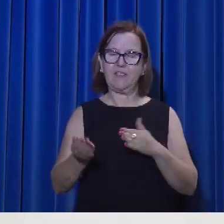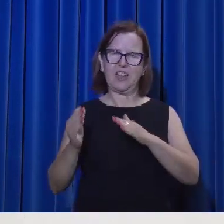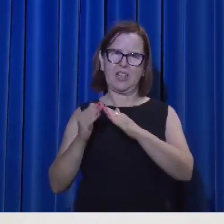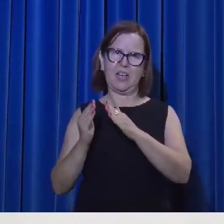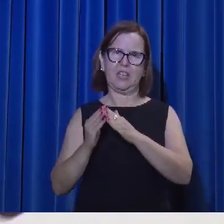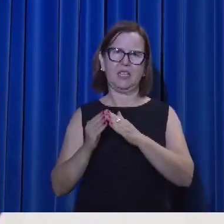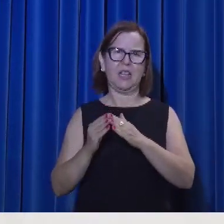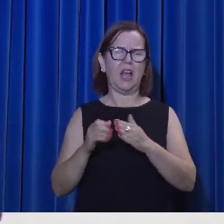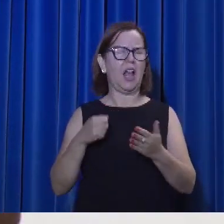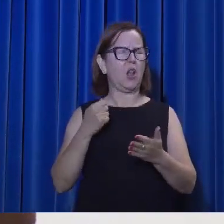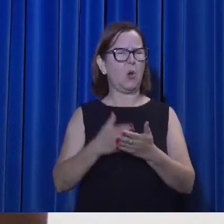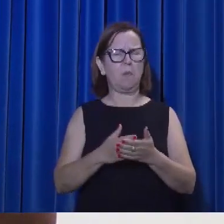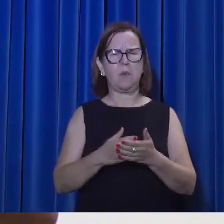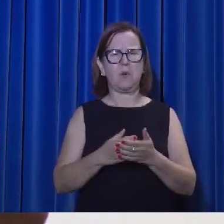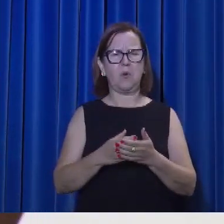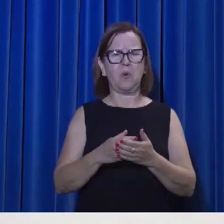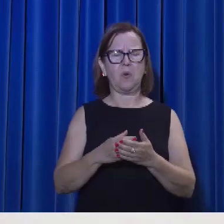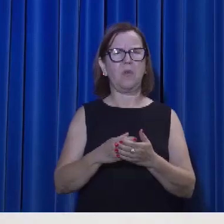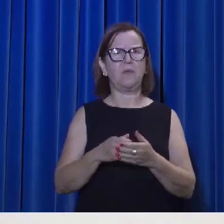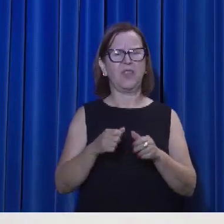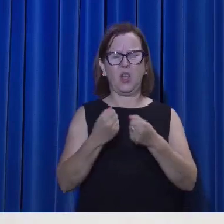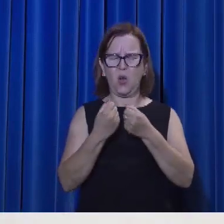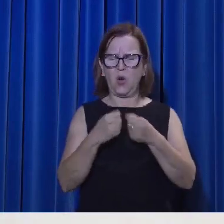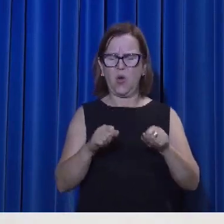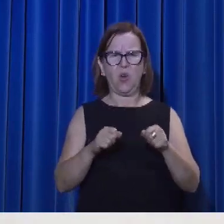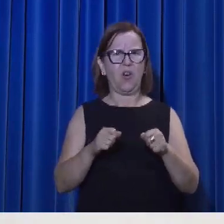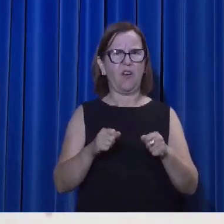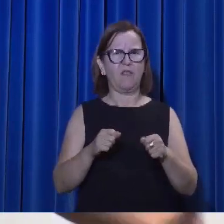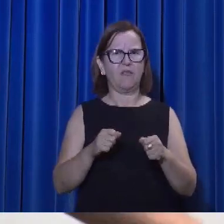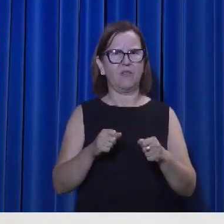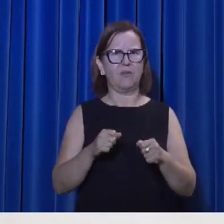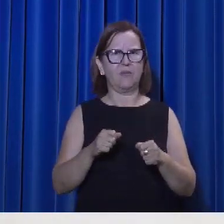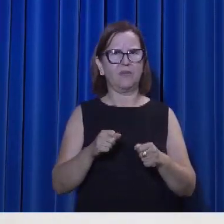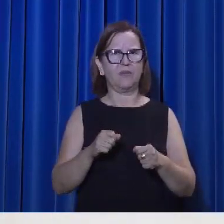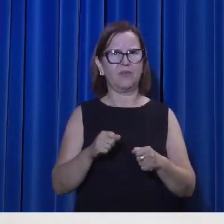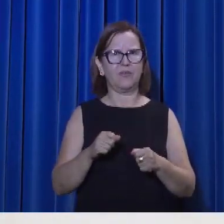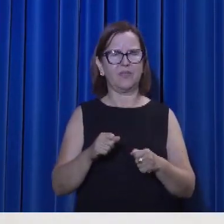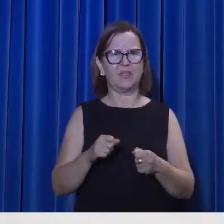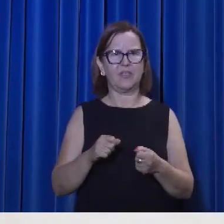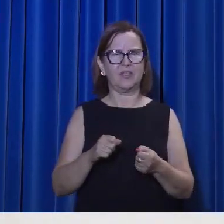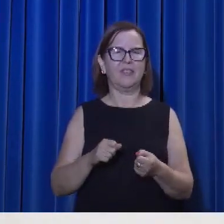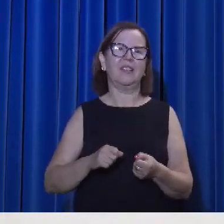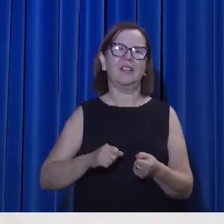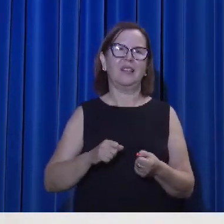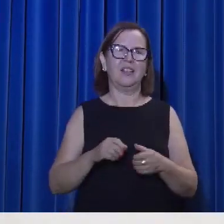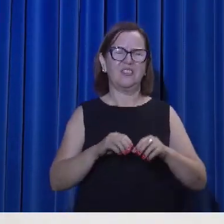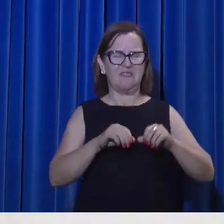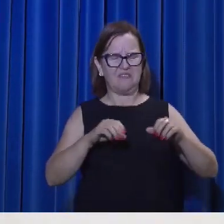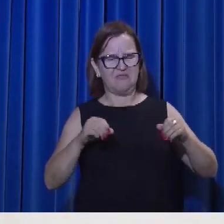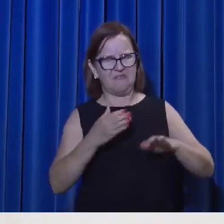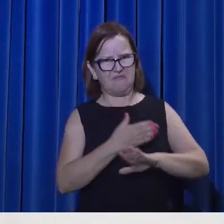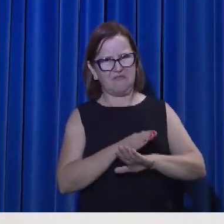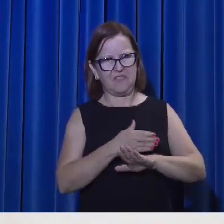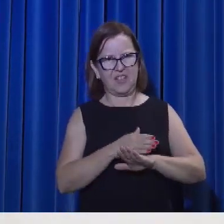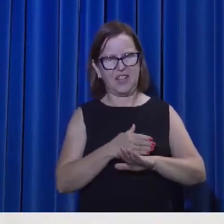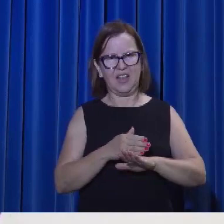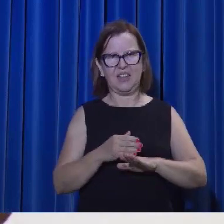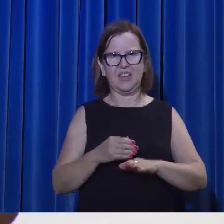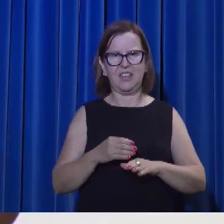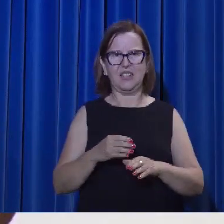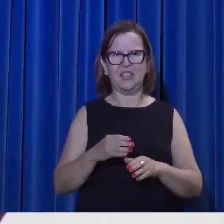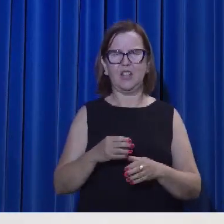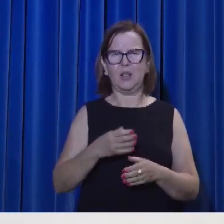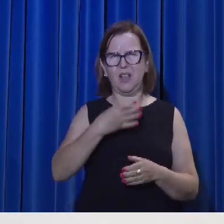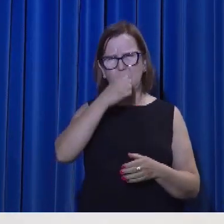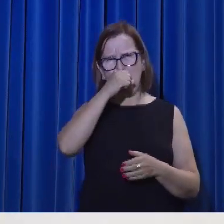farinha, laranja, fubá, tudo que o cara comprou, botou no caminhão. E o caminhão saiu para entregar. No meio do